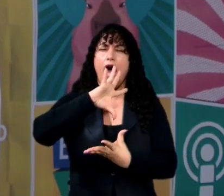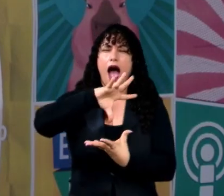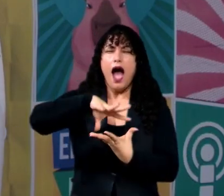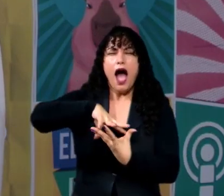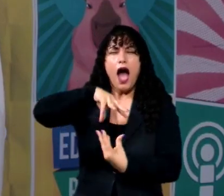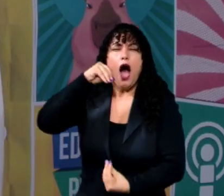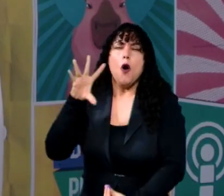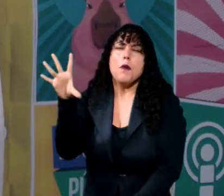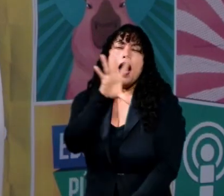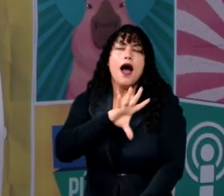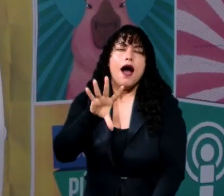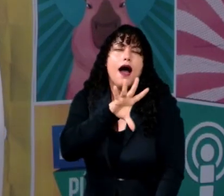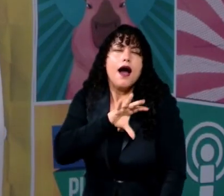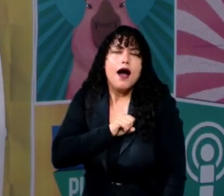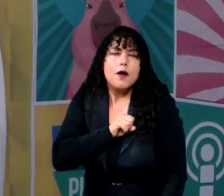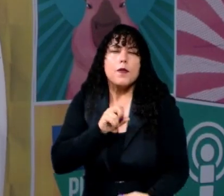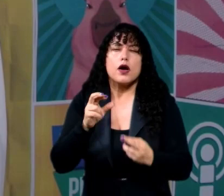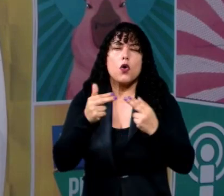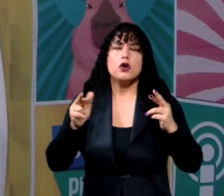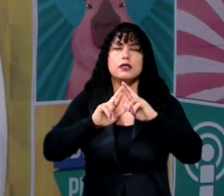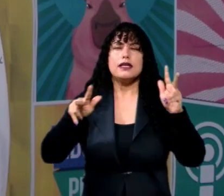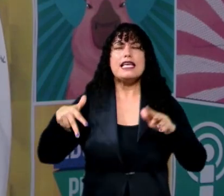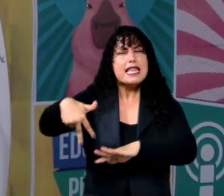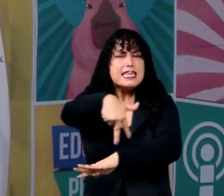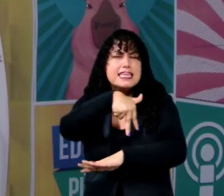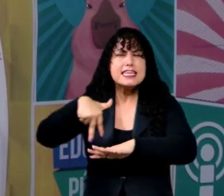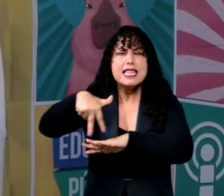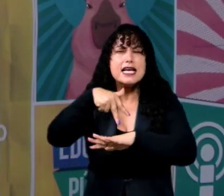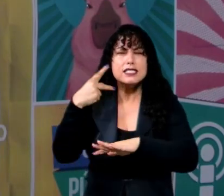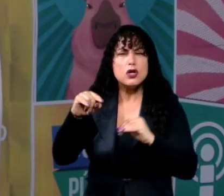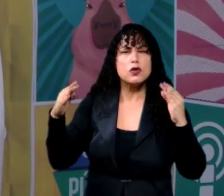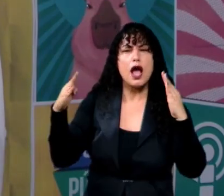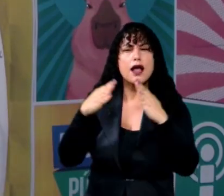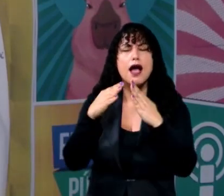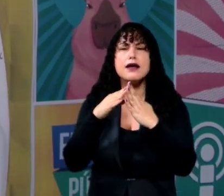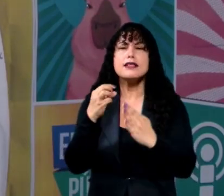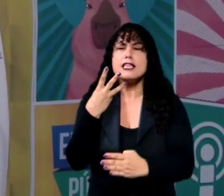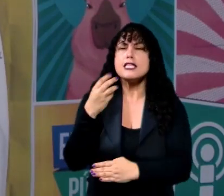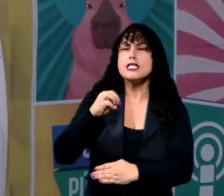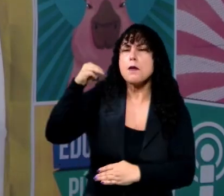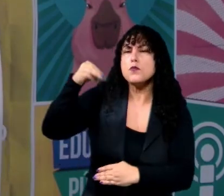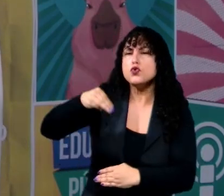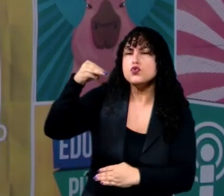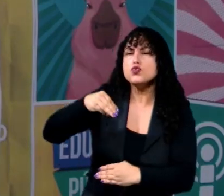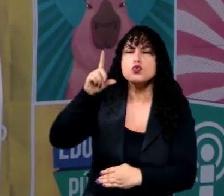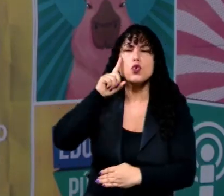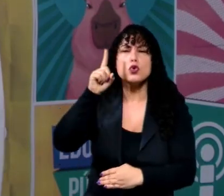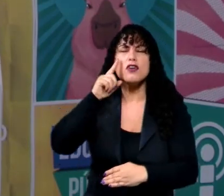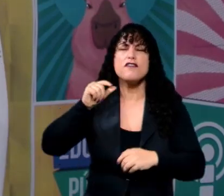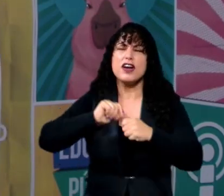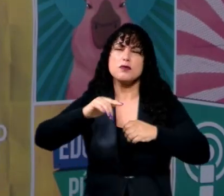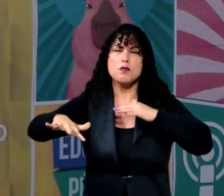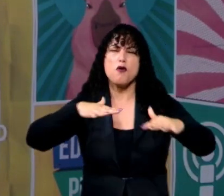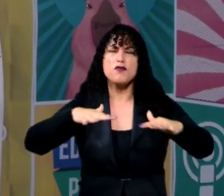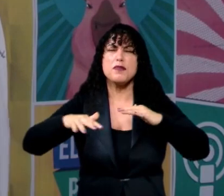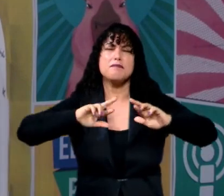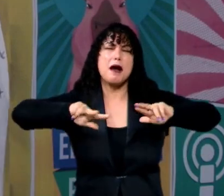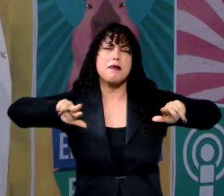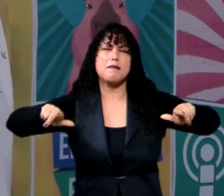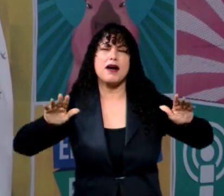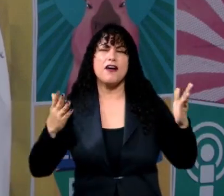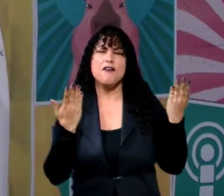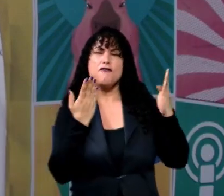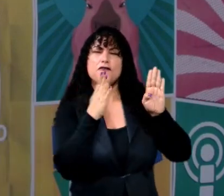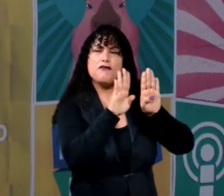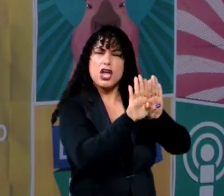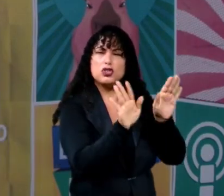gente ama coisa diferente. E dance na sua casa, meia hora todo dia, fazendo movimentos bem diferentes. Fecha a porta